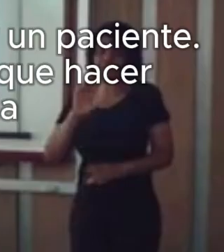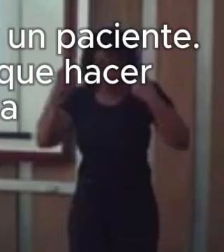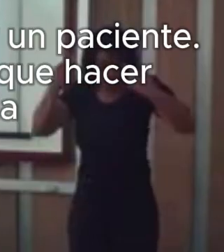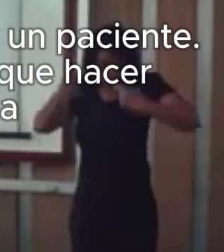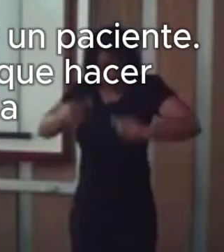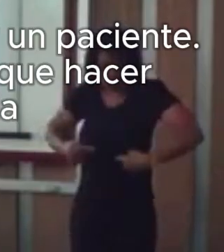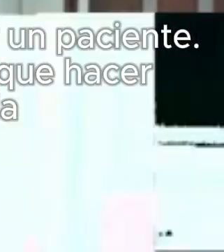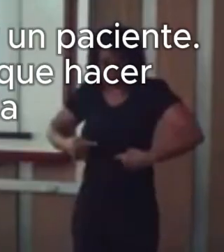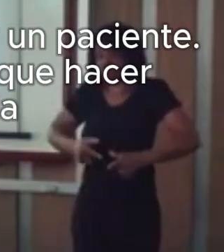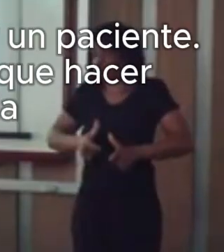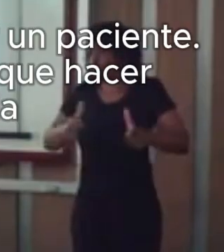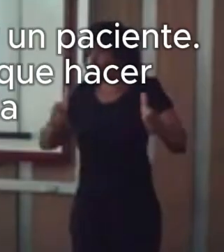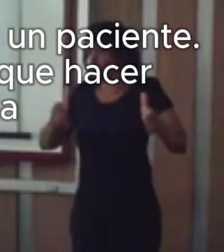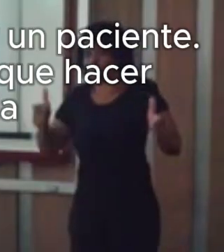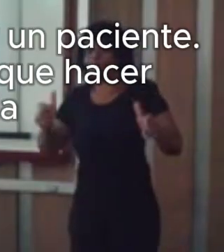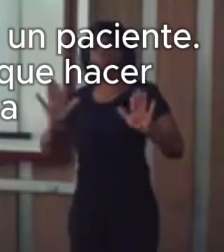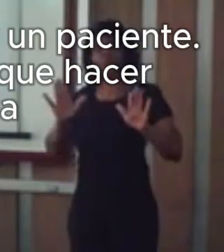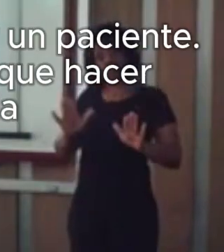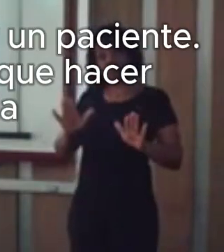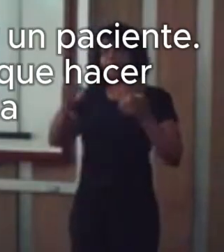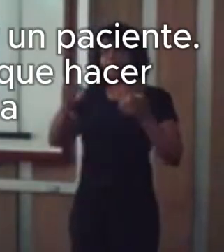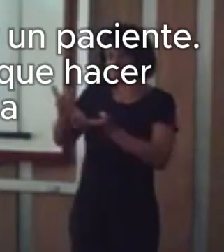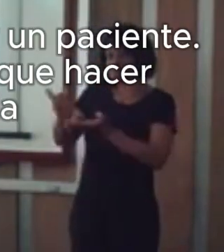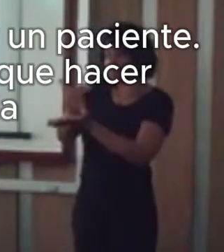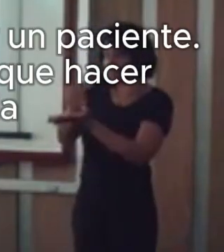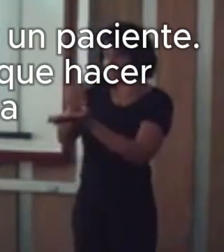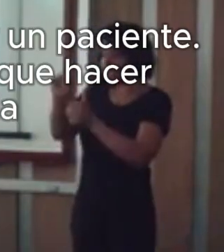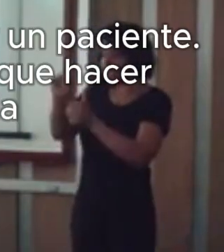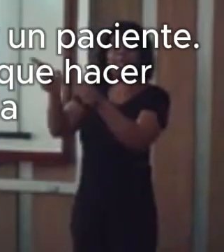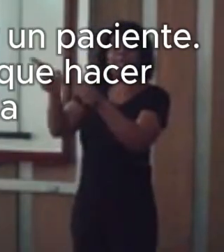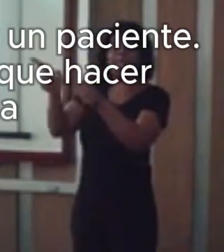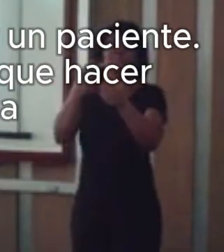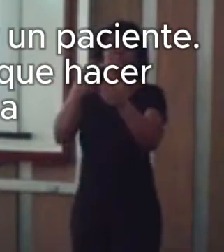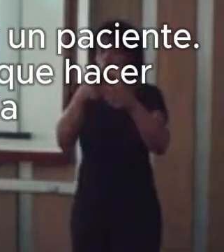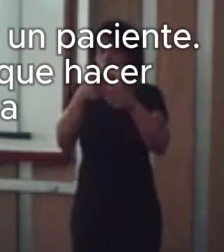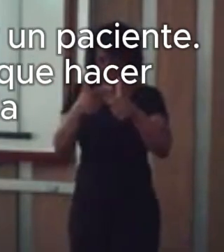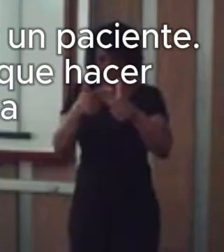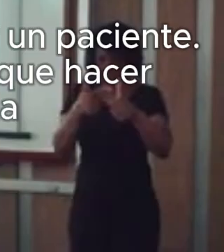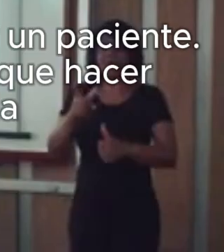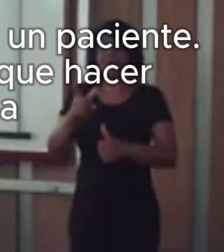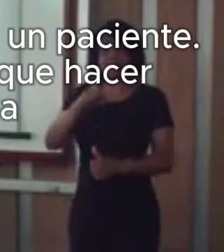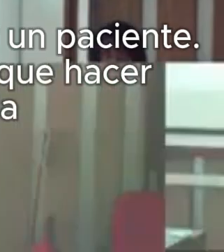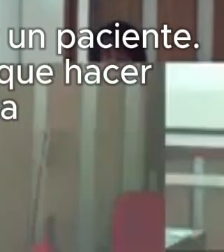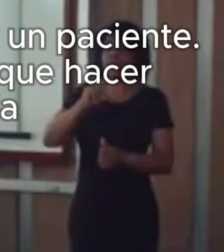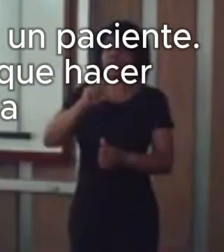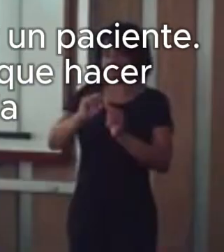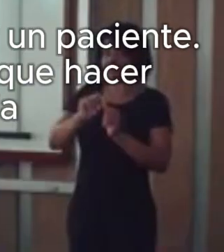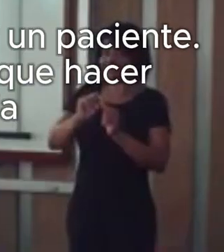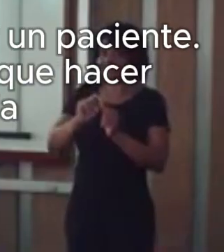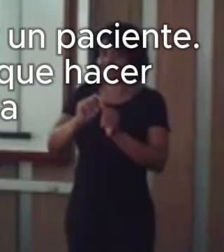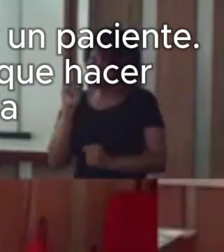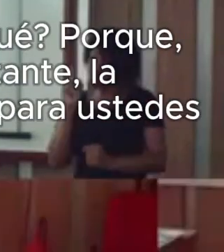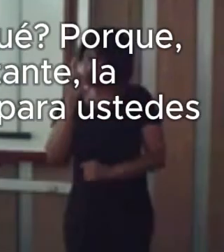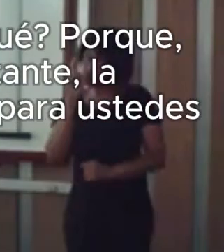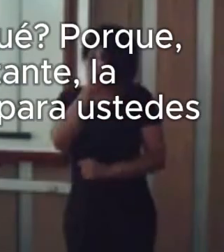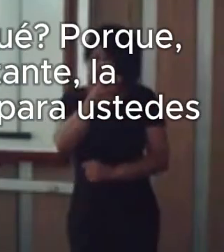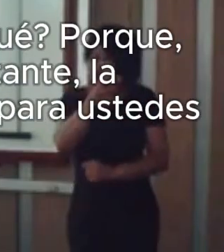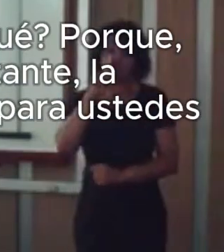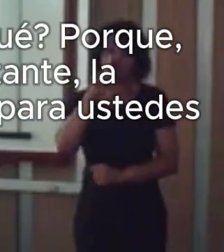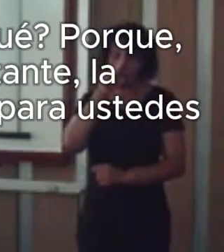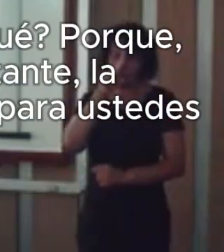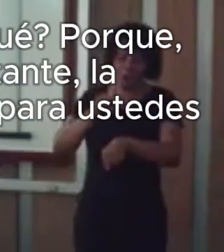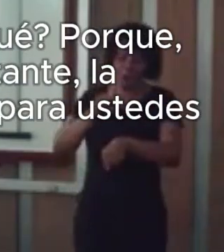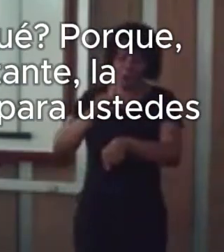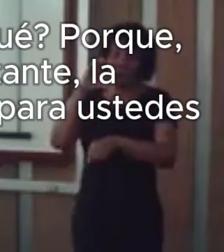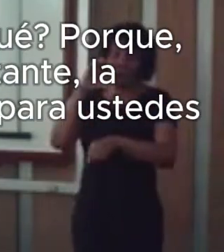né? Mas a gente tinha que fazer esse desenho. E a primeira coisa... uma coisa, tinha que fazer em fase aguda. Por que fase aguda? Muito rápido. Quanto